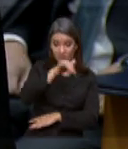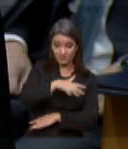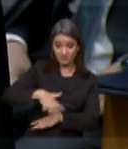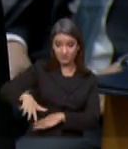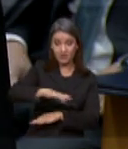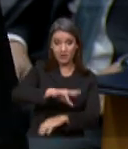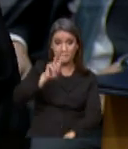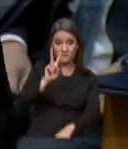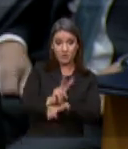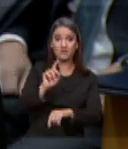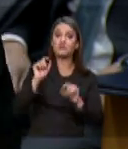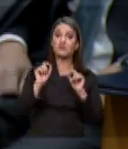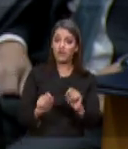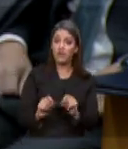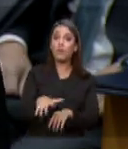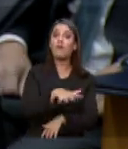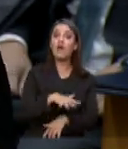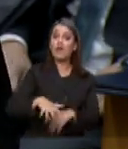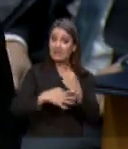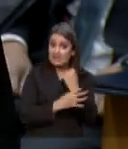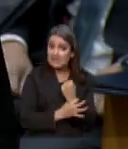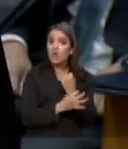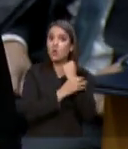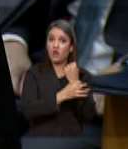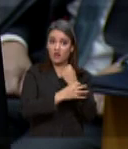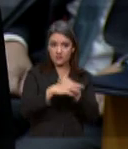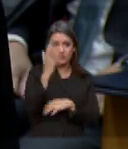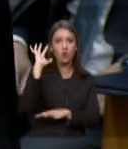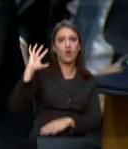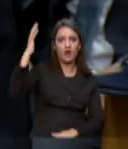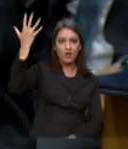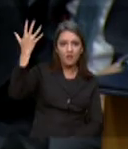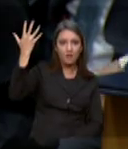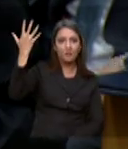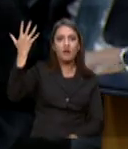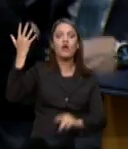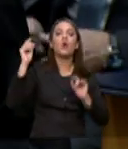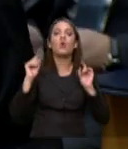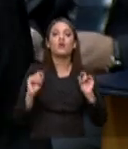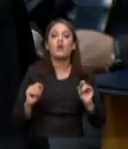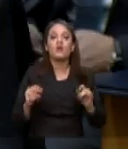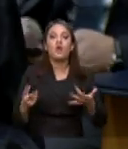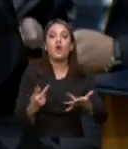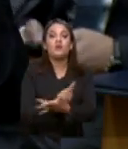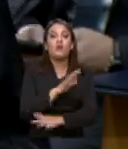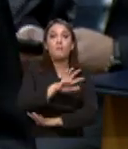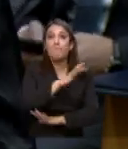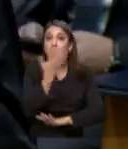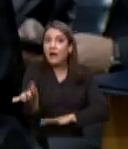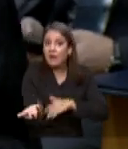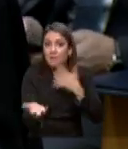protegidas, verdadeiras áreas de segurança climática, são áreas onde o desmatamento